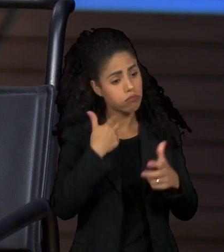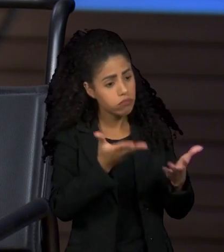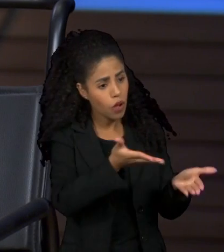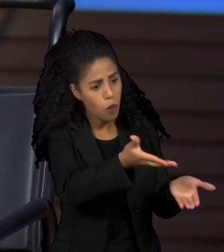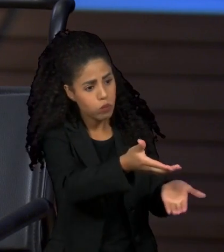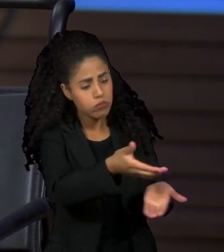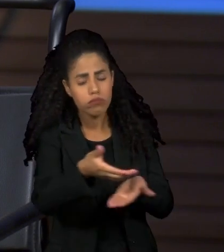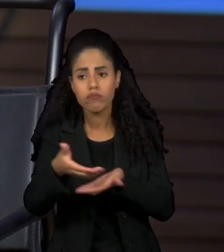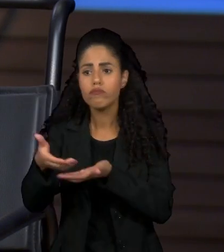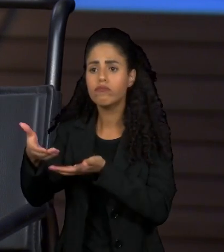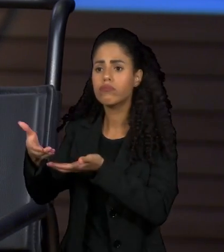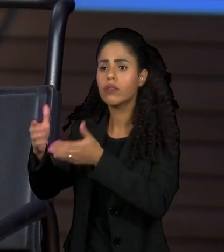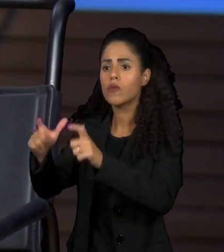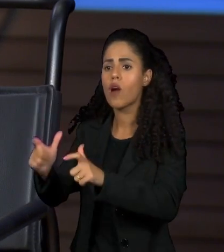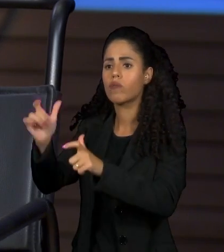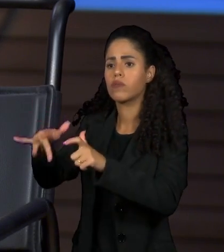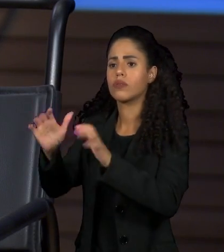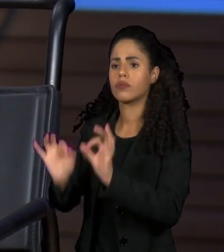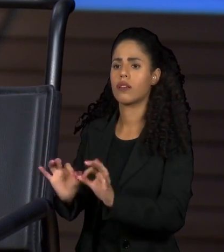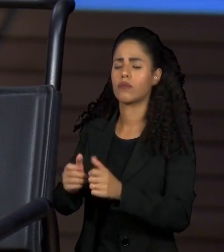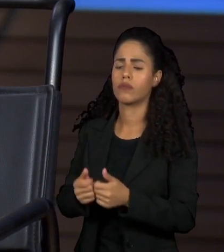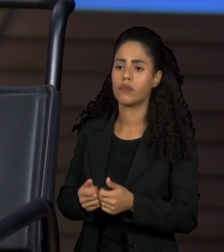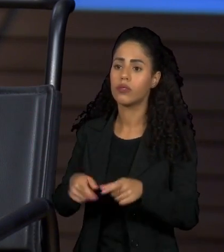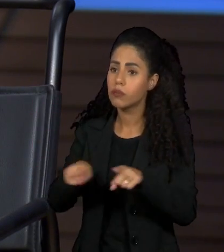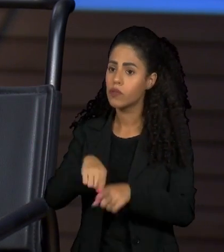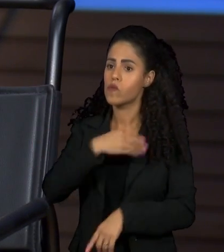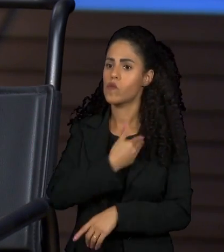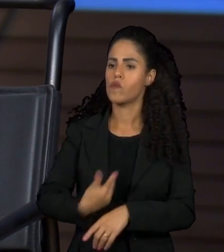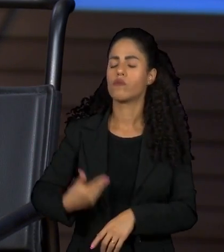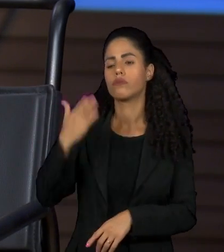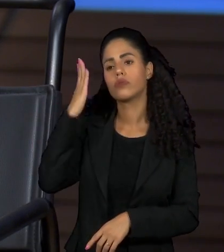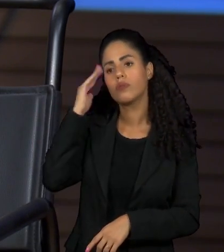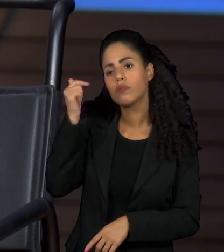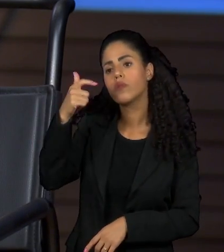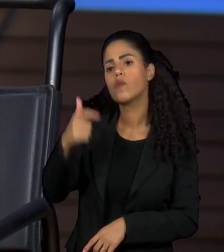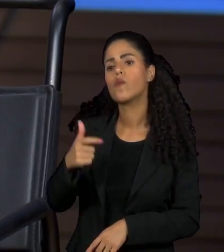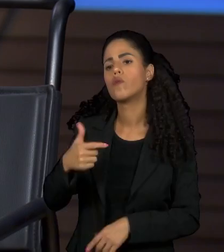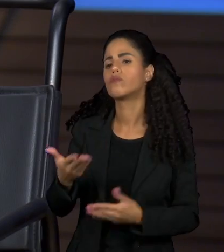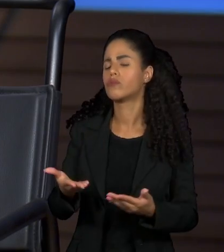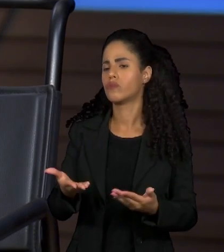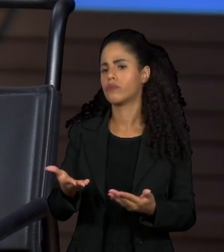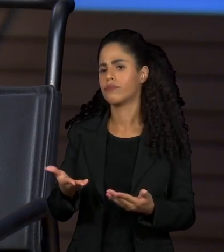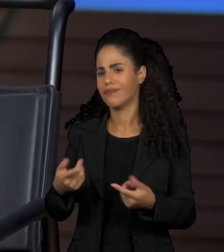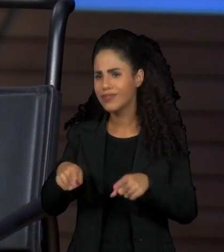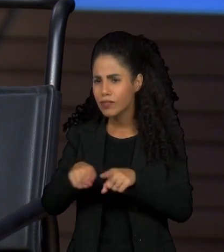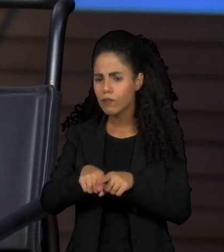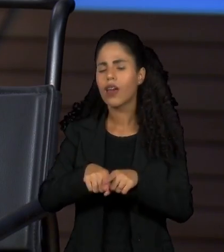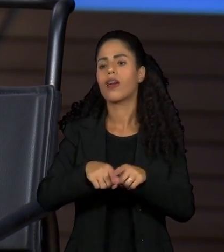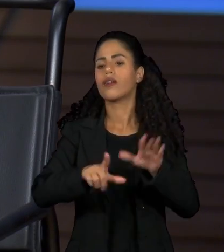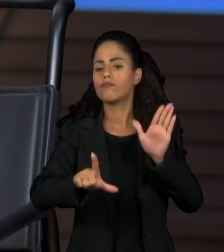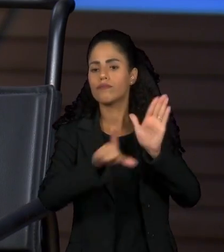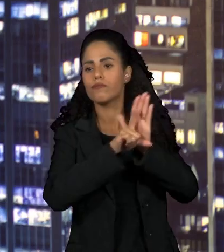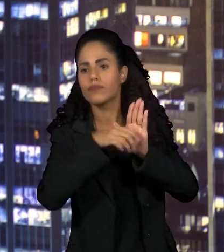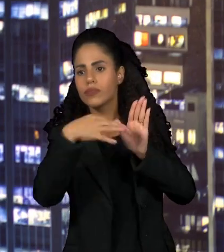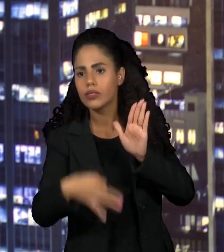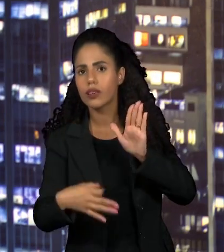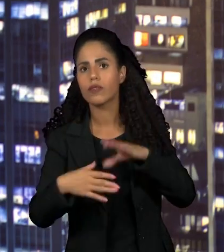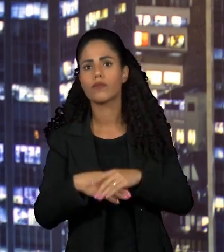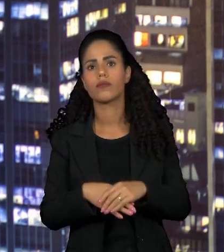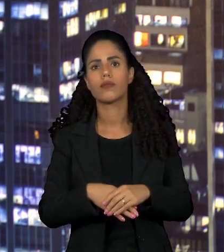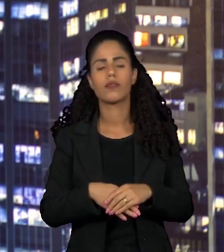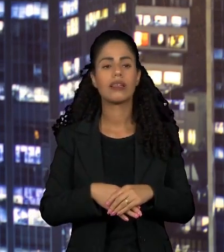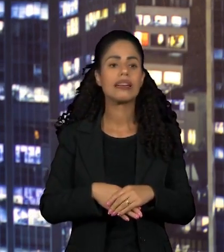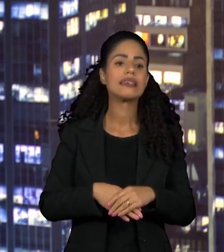empresas têm um papel importante a cumprir, também os governos, muitas vezes com legislações, com regulamentações. Os governos, lembrando que ainda